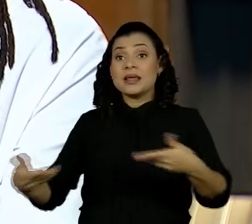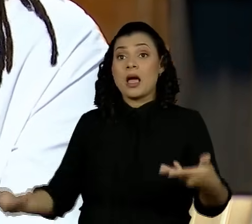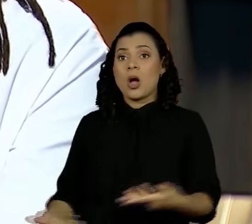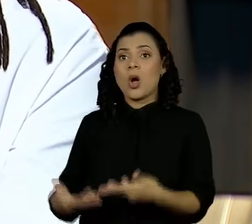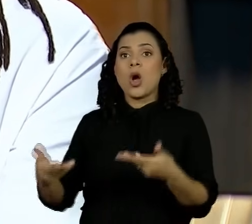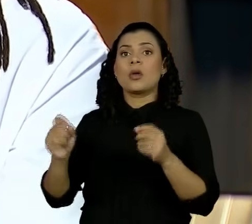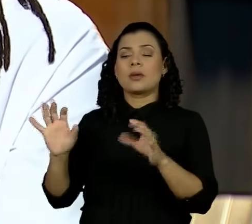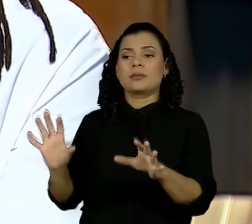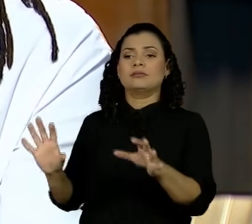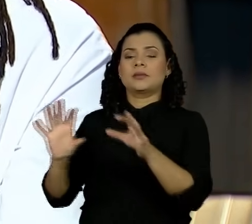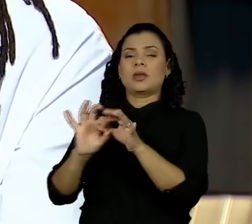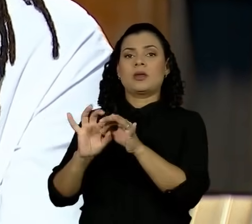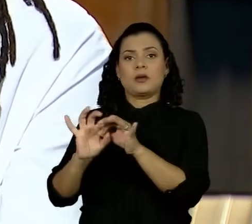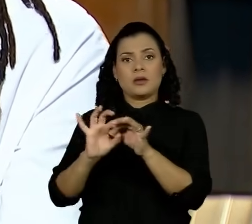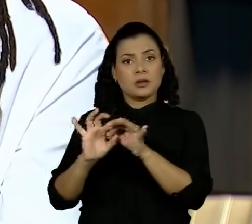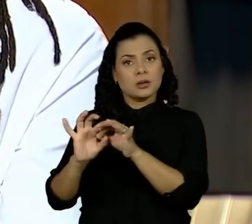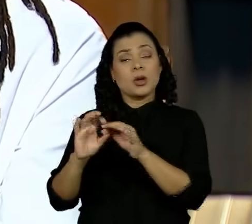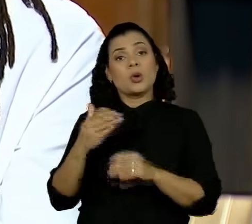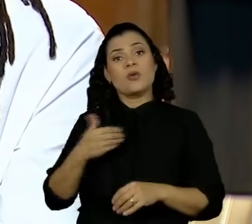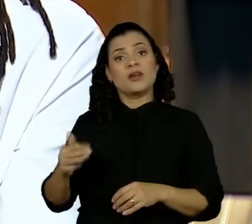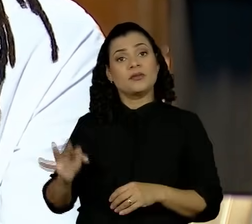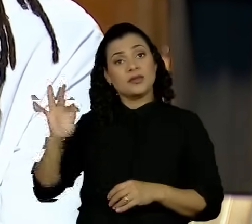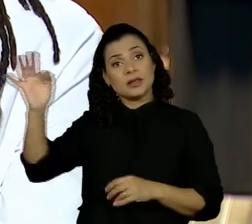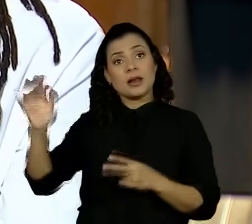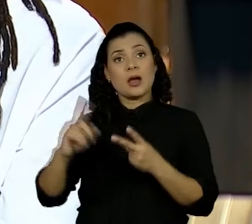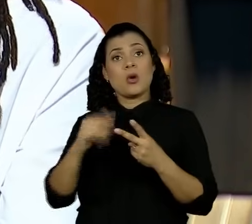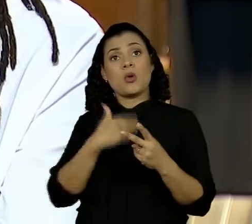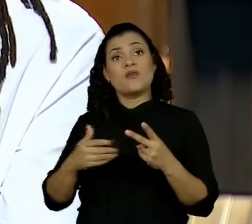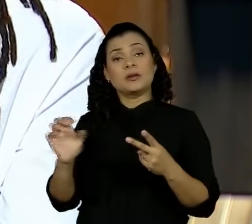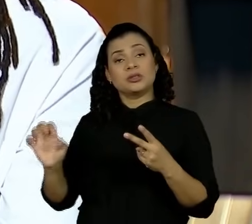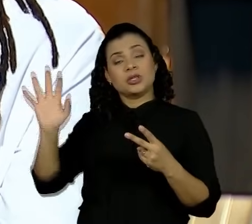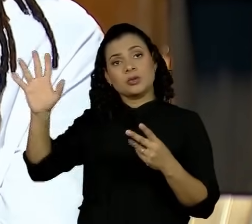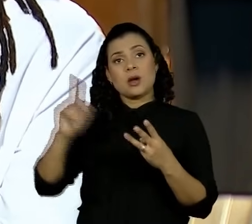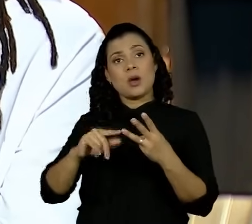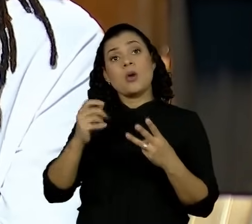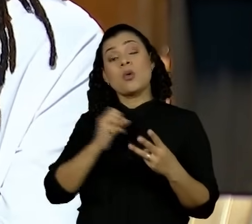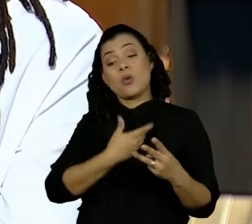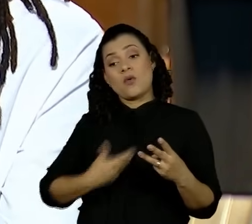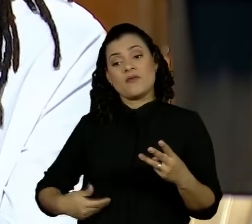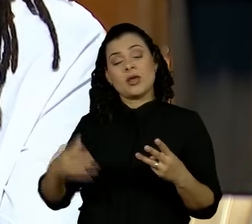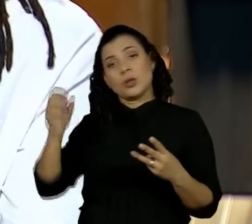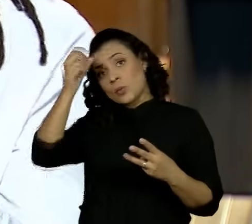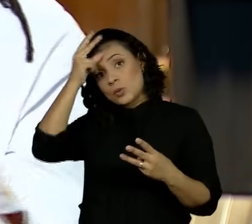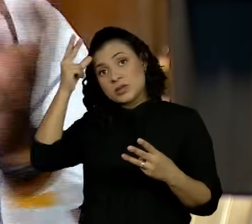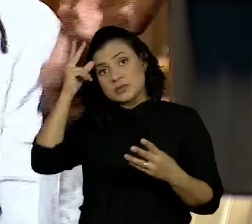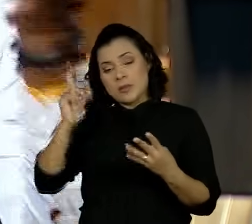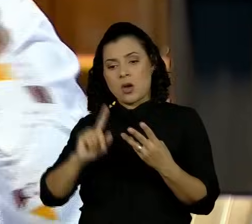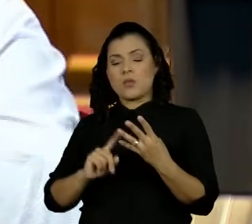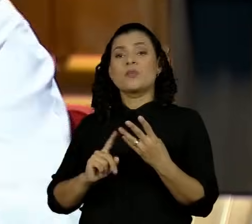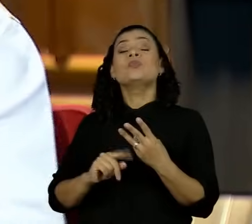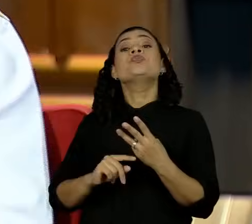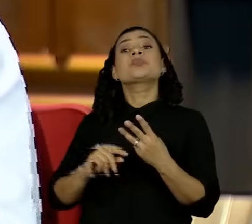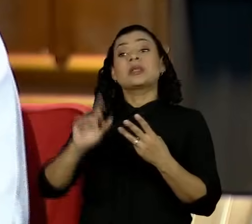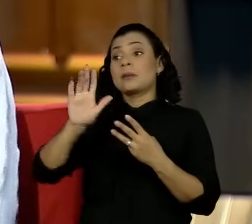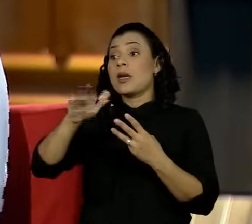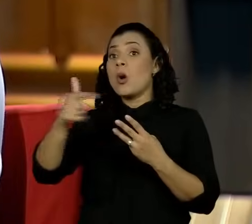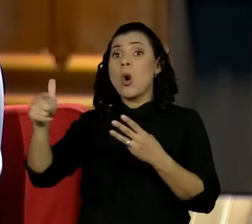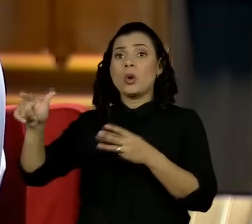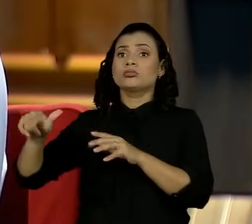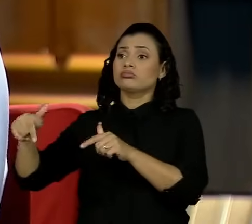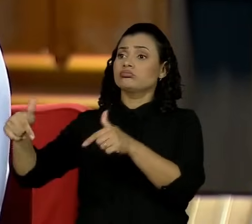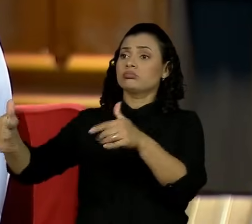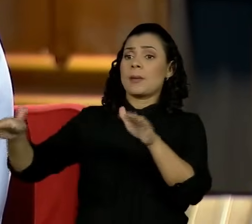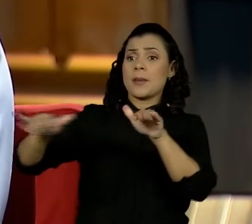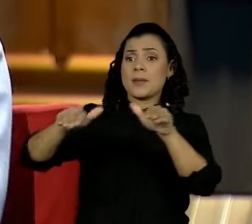essa conexão, governo federal, governo estadual, governo municipal, chamar outros atores sociais para